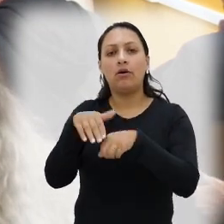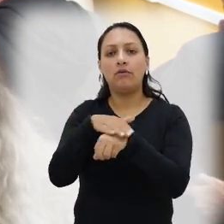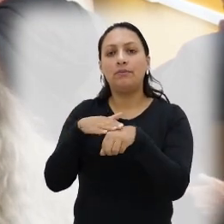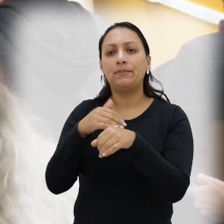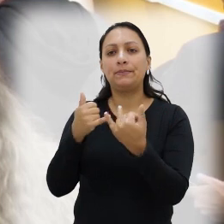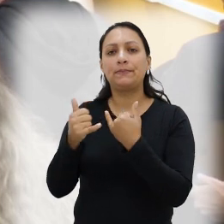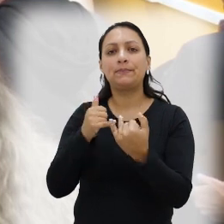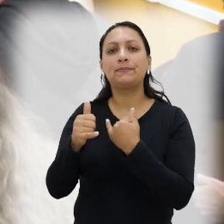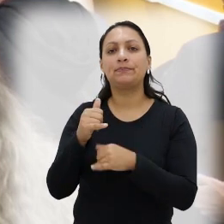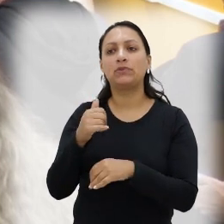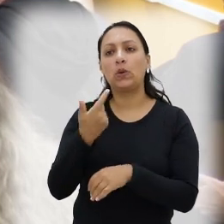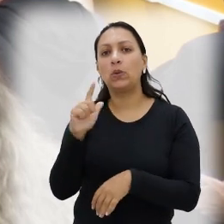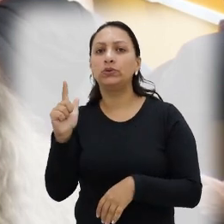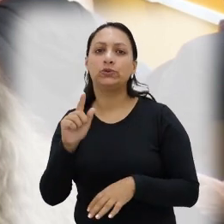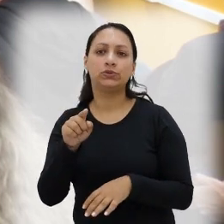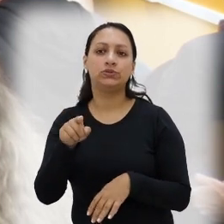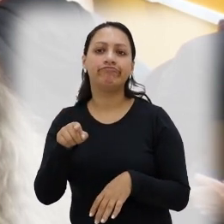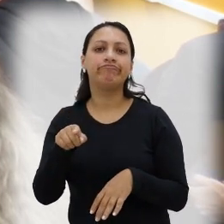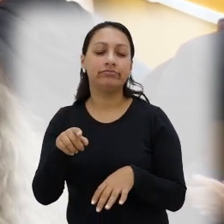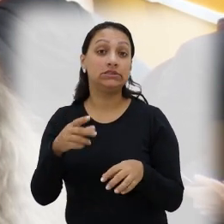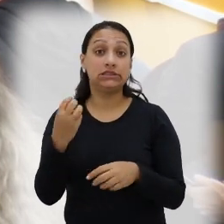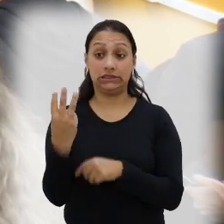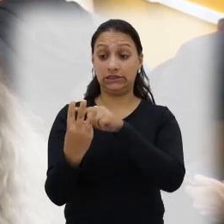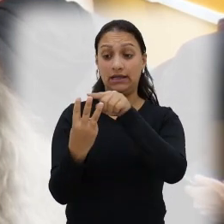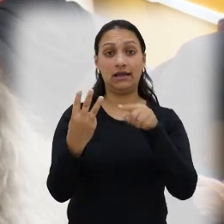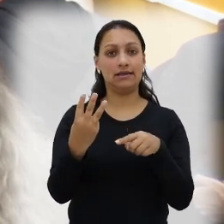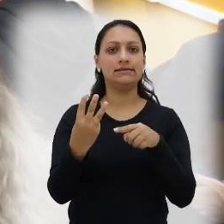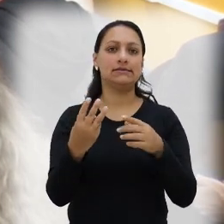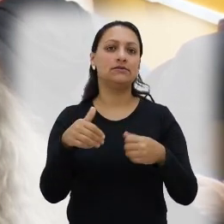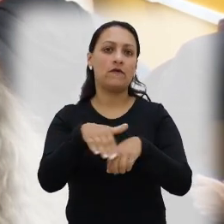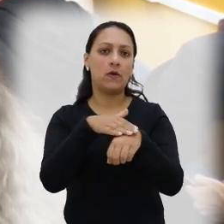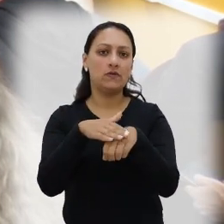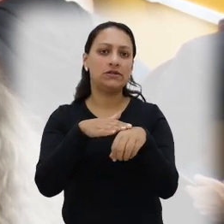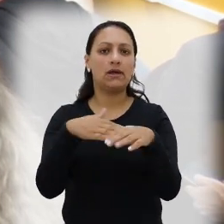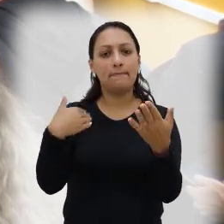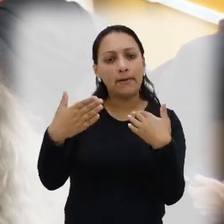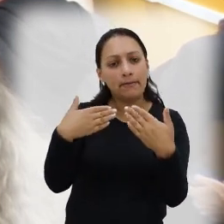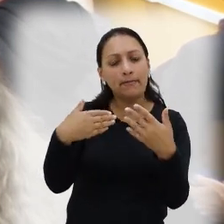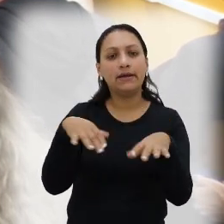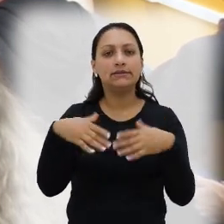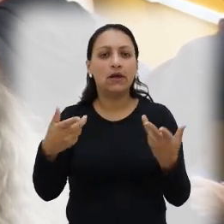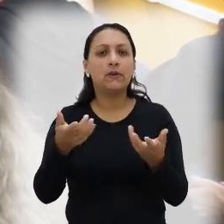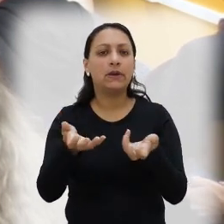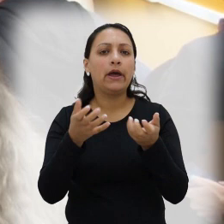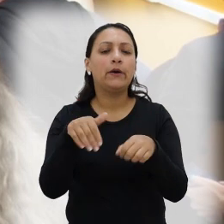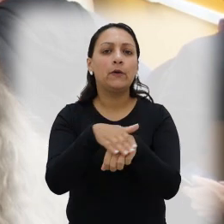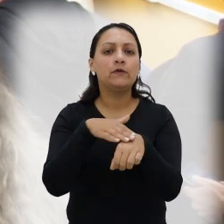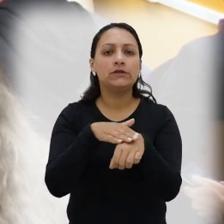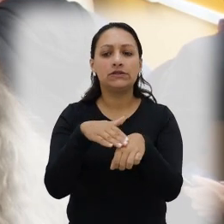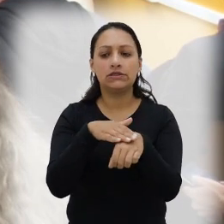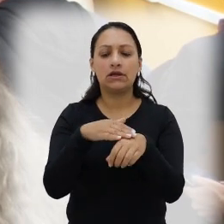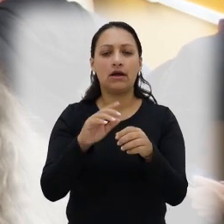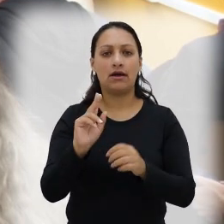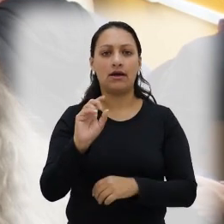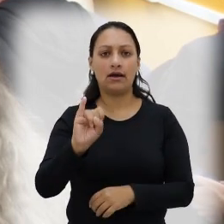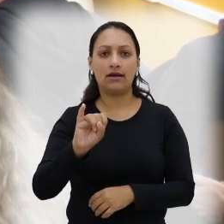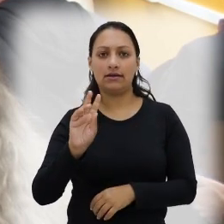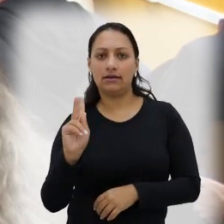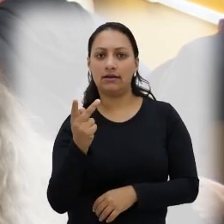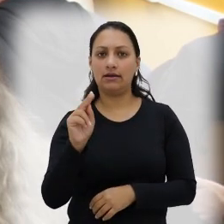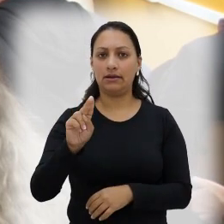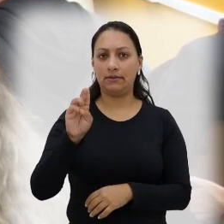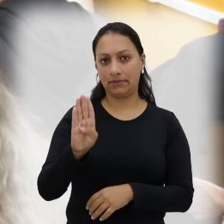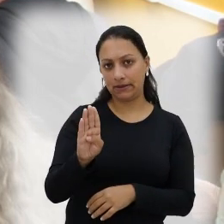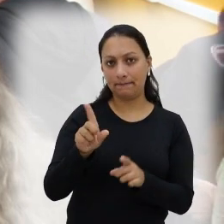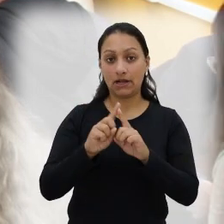por exemplo. Beleza. Então, a iHub vai conversar com 3 âncoras. Aí, a Novos sinaliza que quer conversar com a iHub. Fechou o match, mas ela